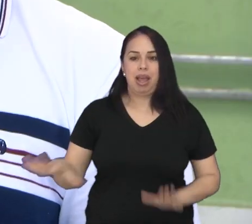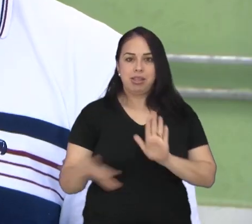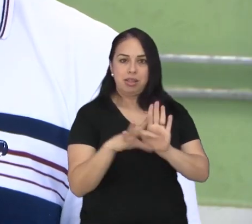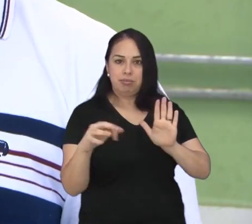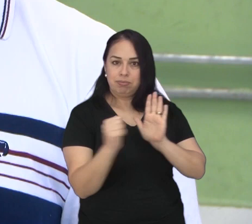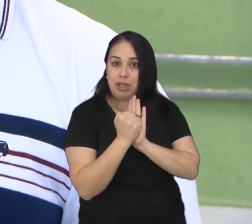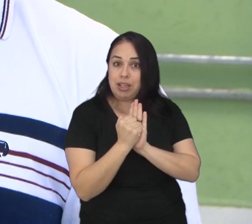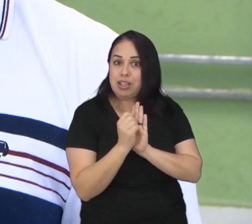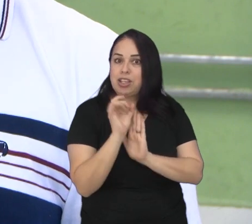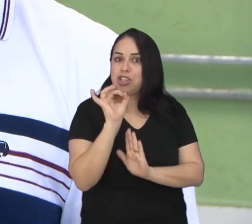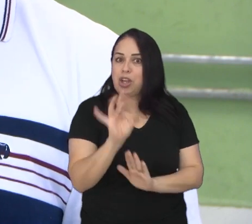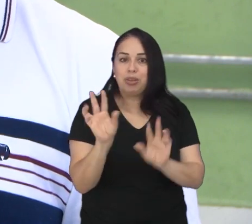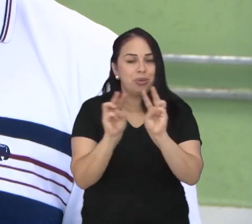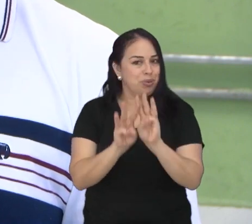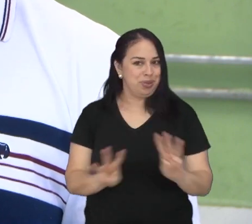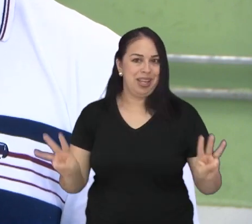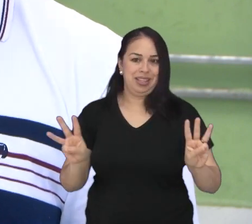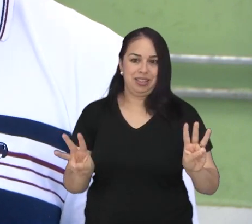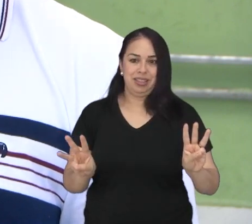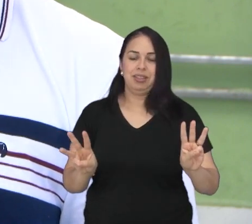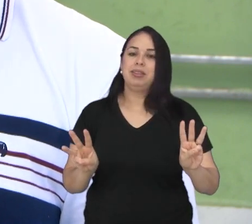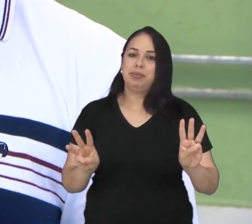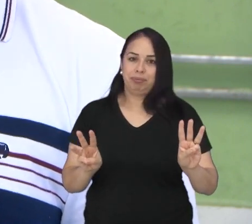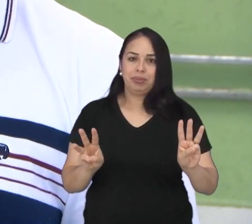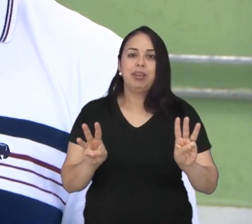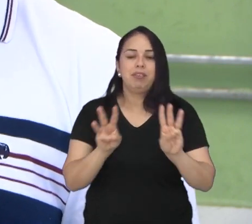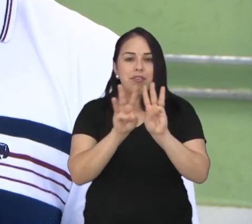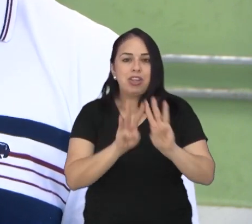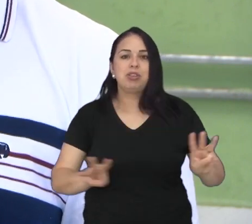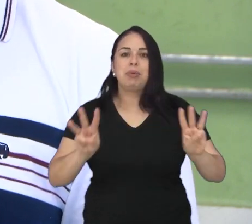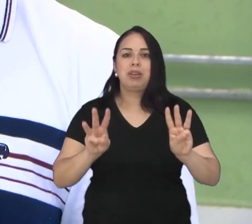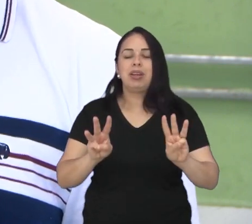inscrições elas são somente pelo site, né? Então é